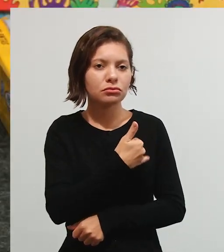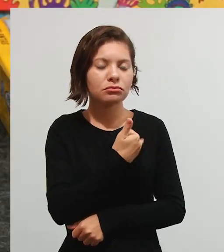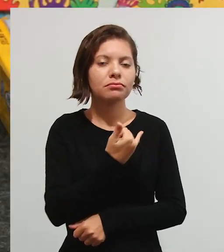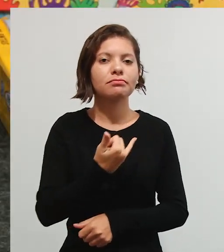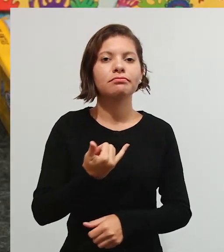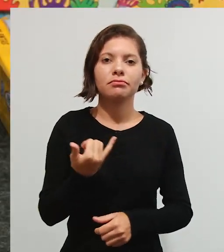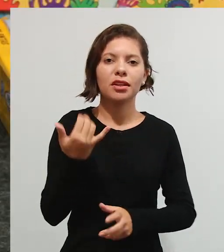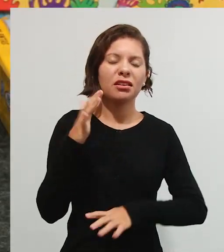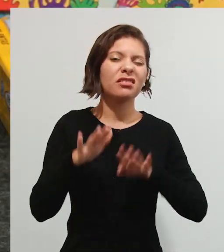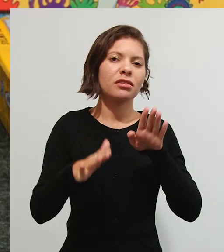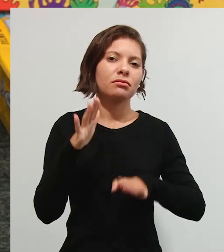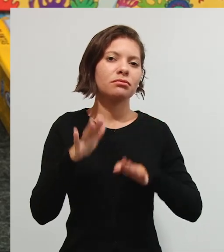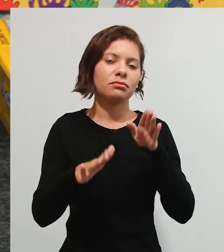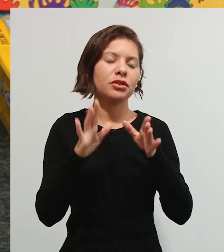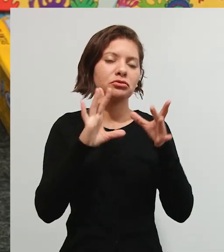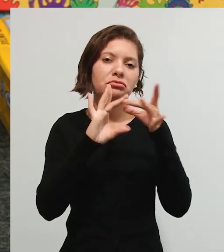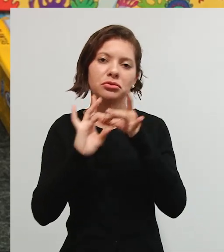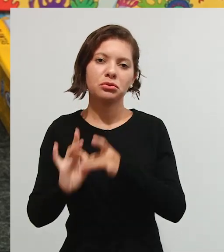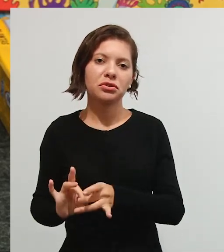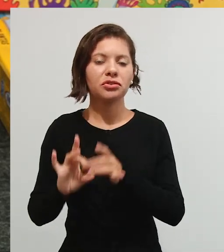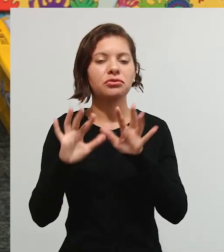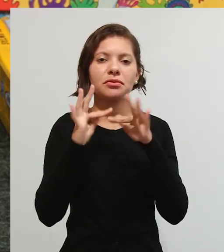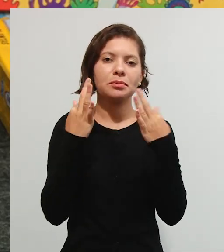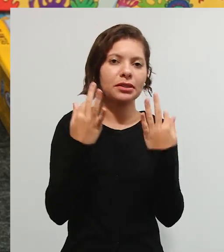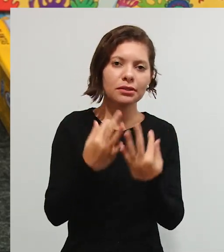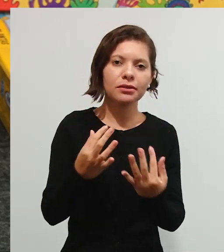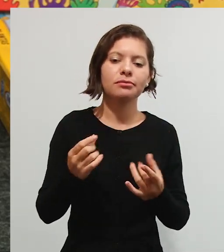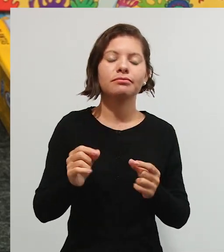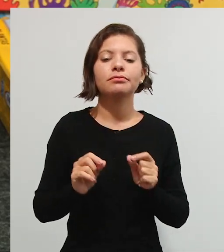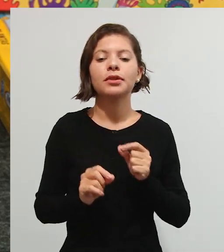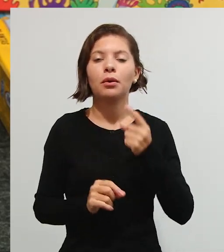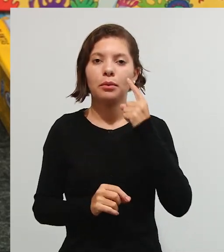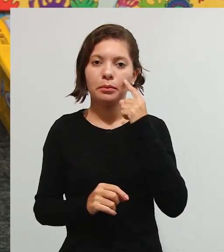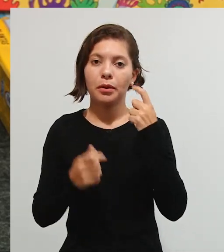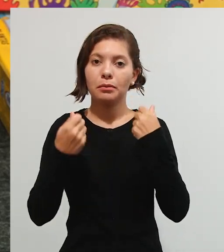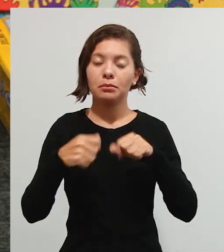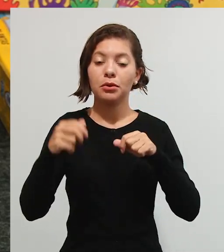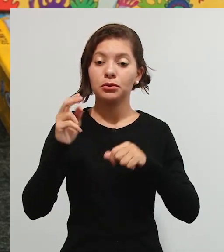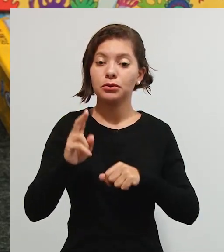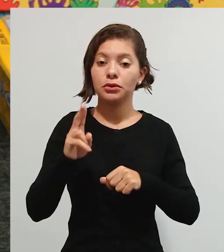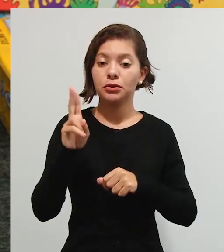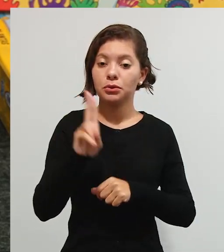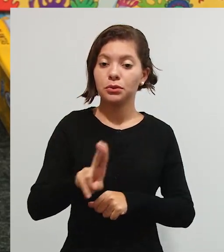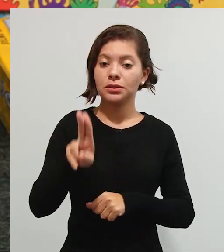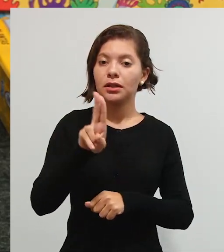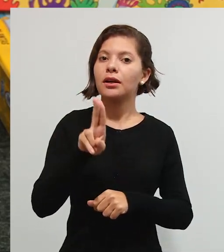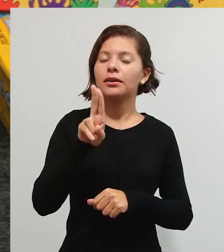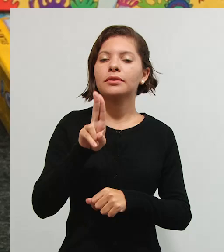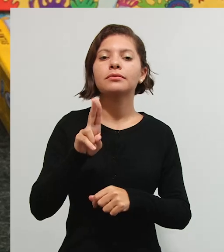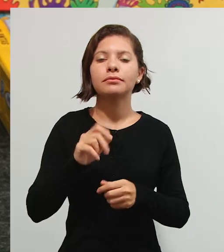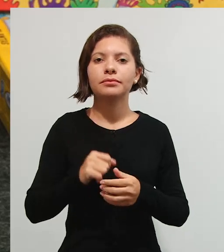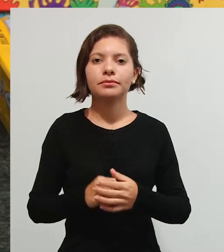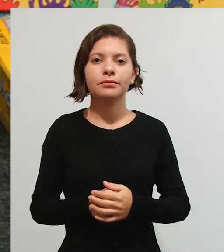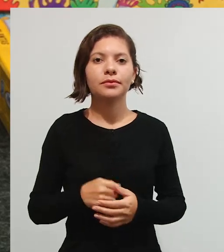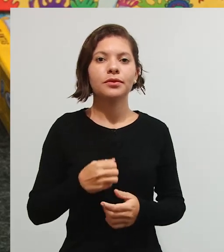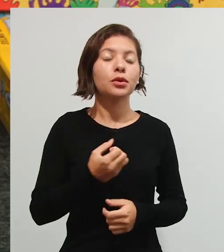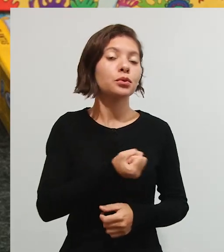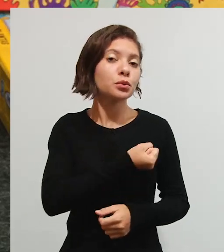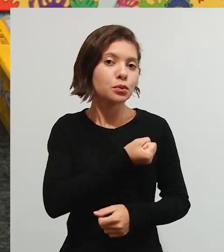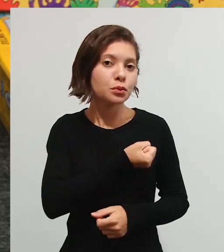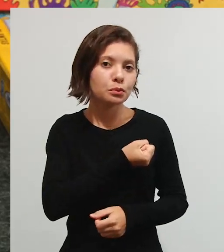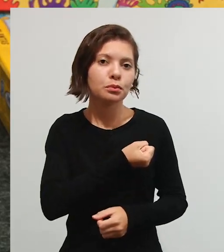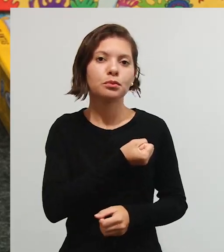inserida. Você pode, inclusive, ampliar e continuar a utilização desse material, por exemplo, para trabalhar as expressões numéricas, né,